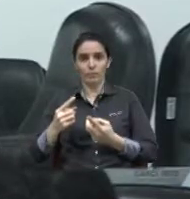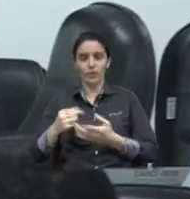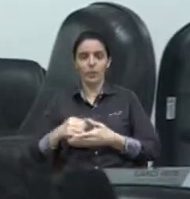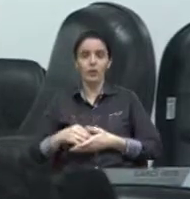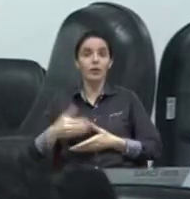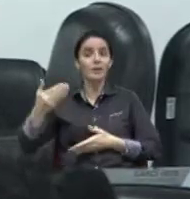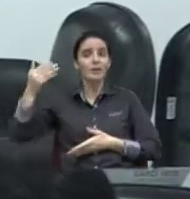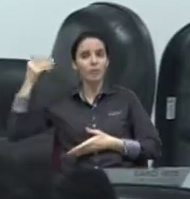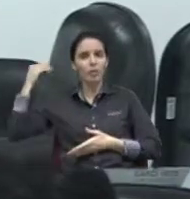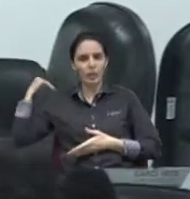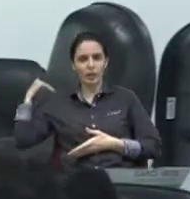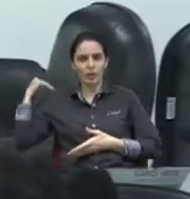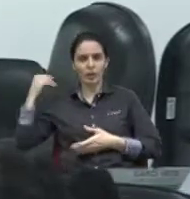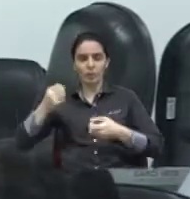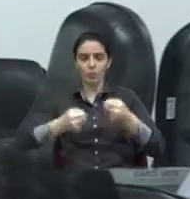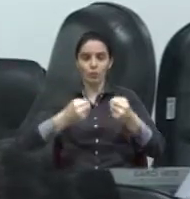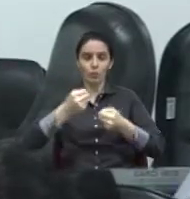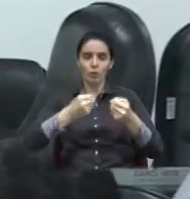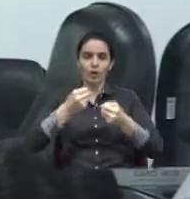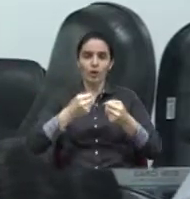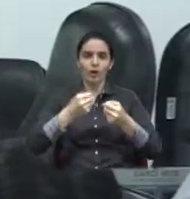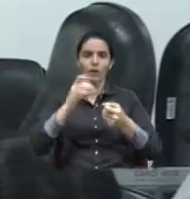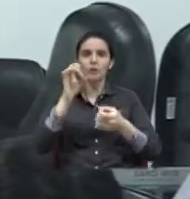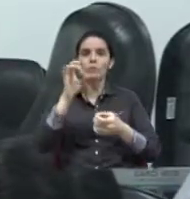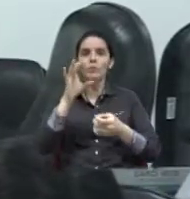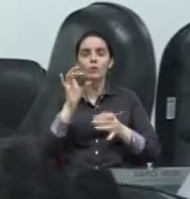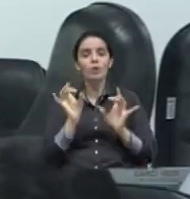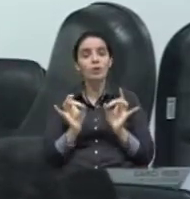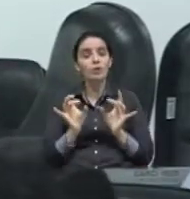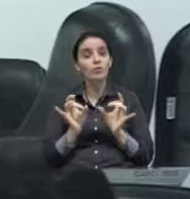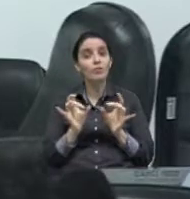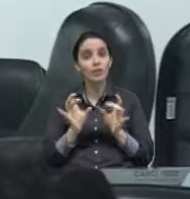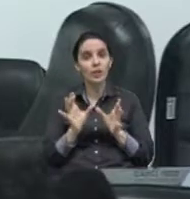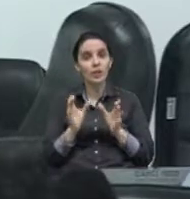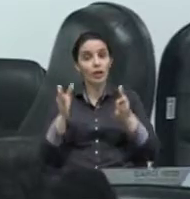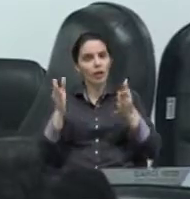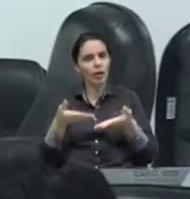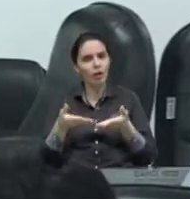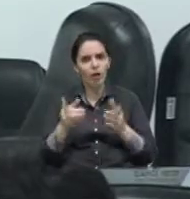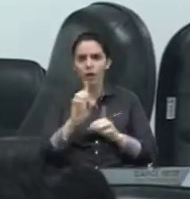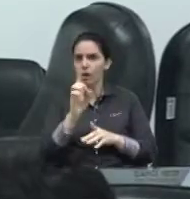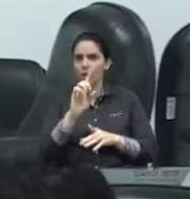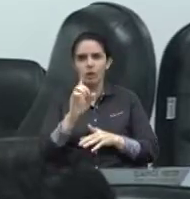leiteiro. E ultimamente, alguns pontos comerciais estão colocando